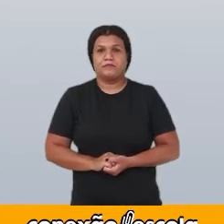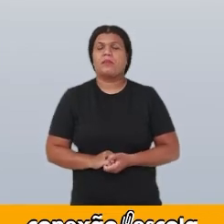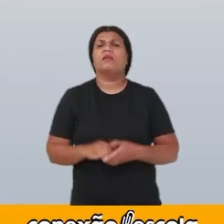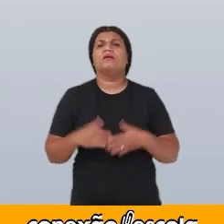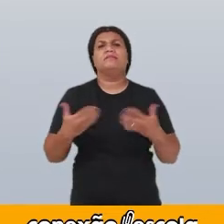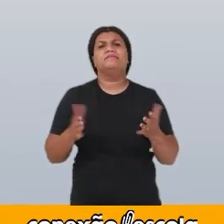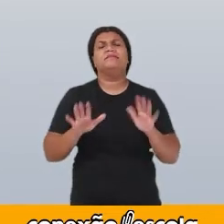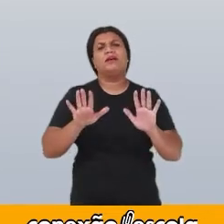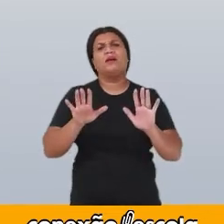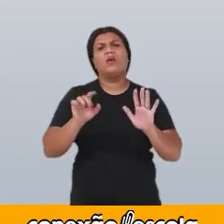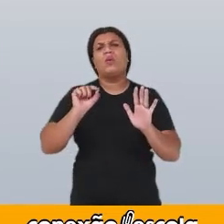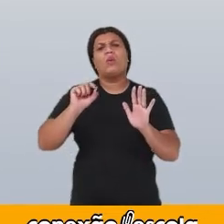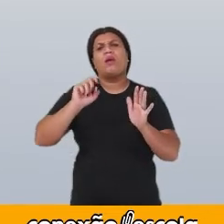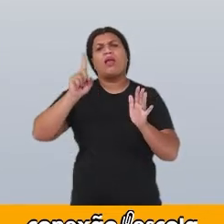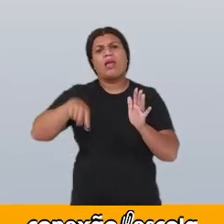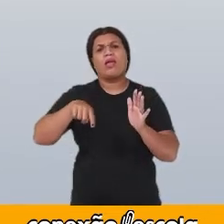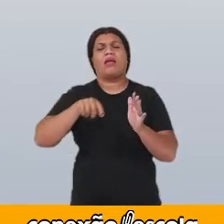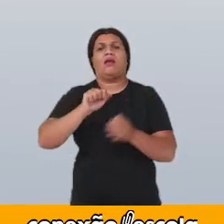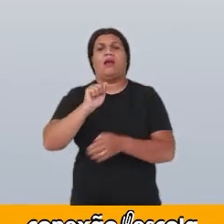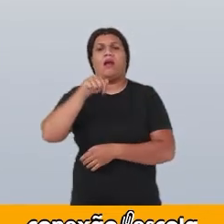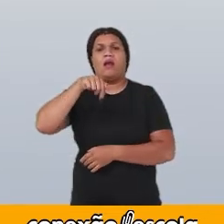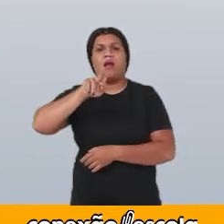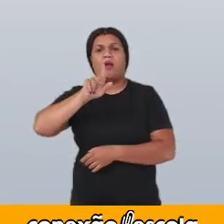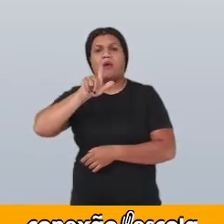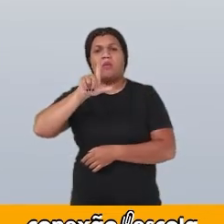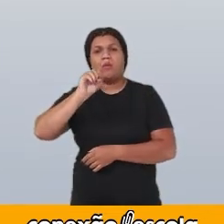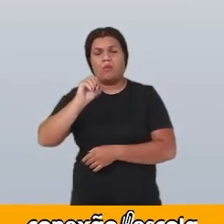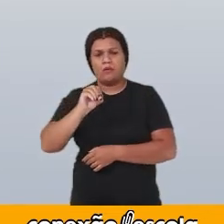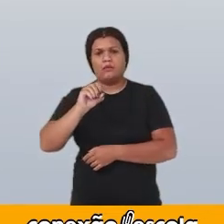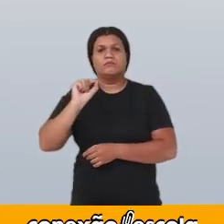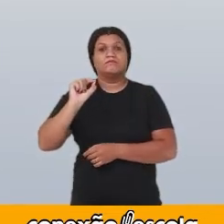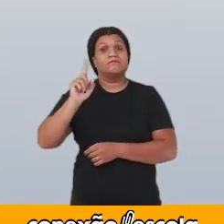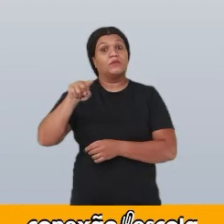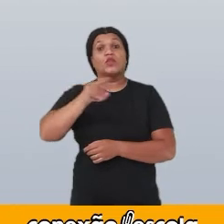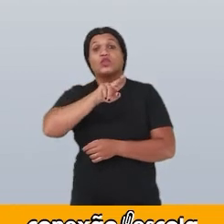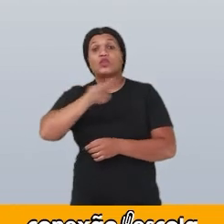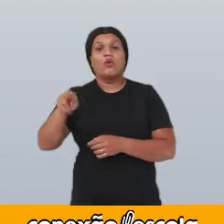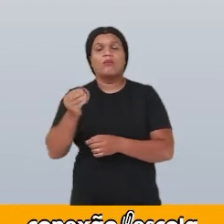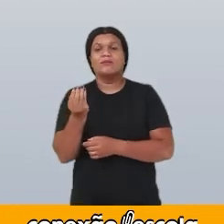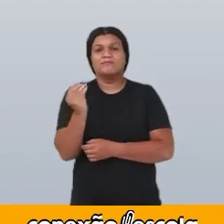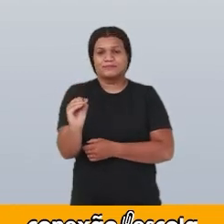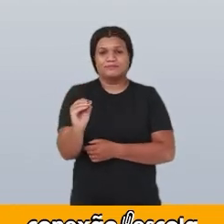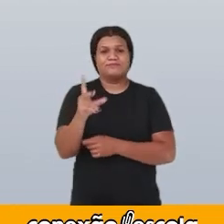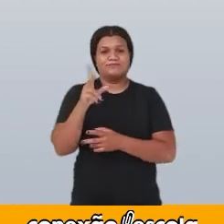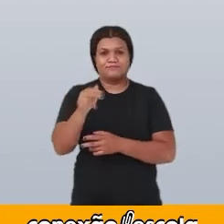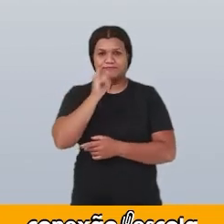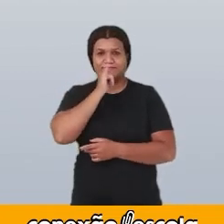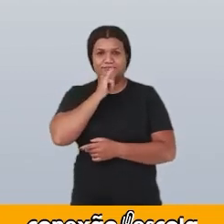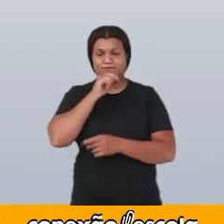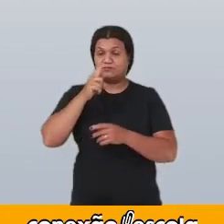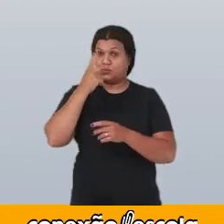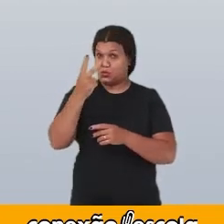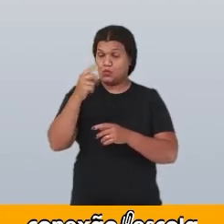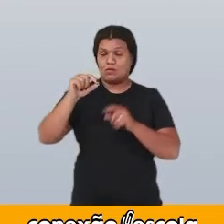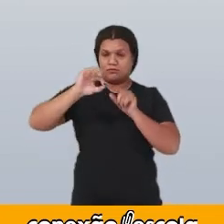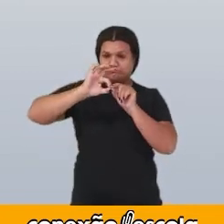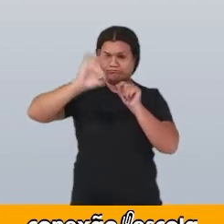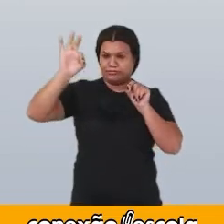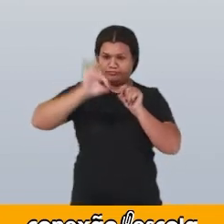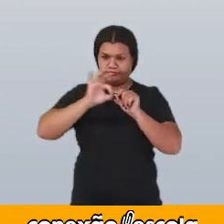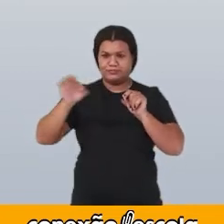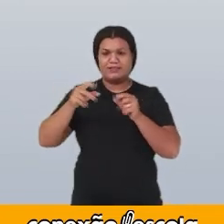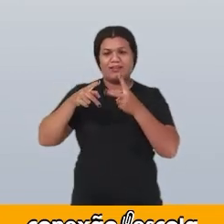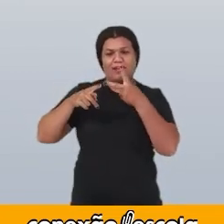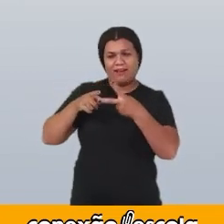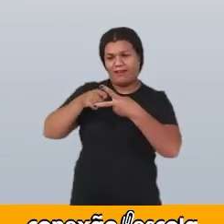Então, o que é ângulo? Ângulo é o nome que se dá à abertura formada por duas semirretas que partem de um